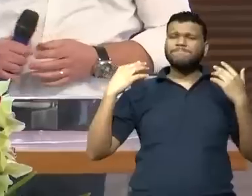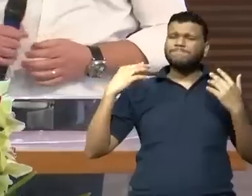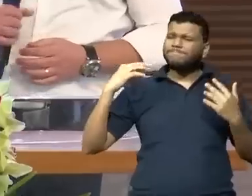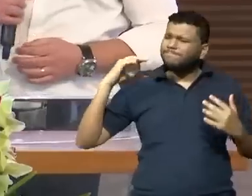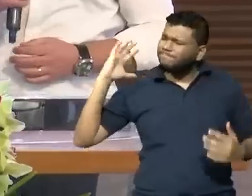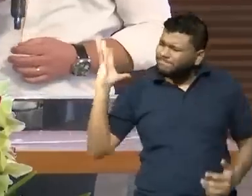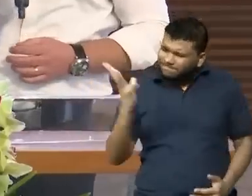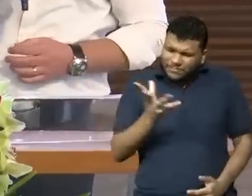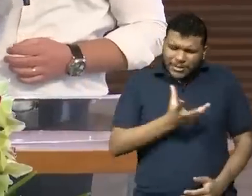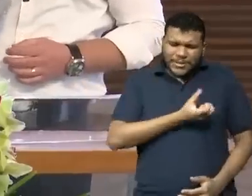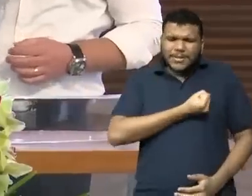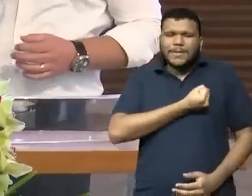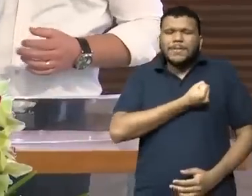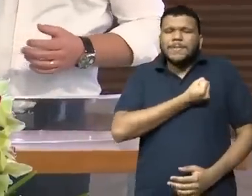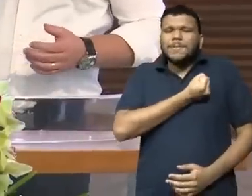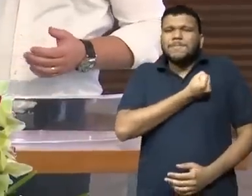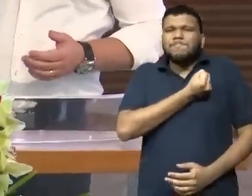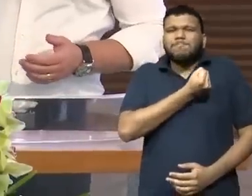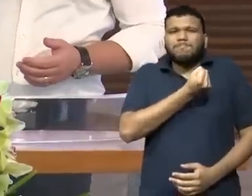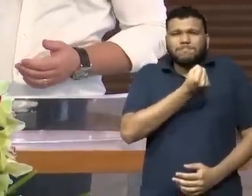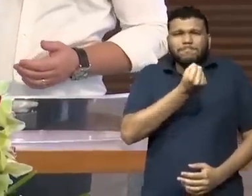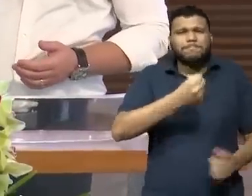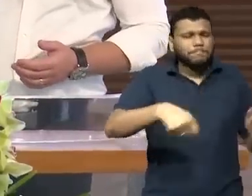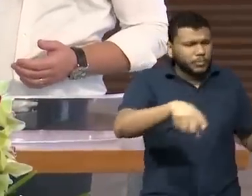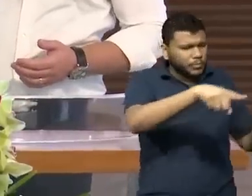lá na cruz